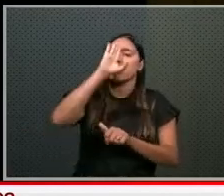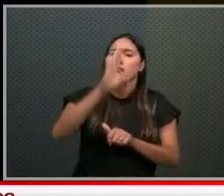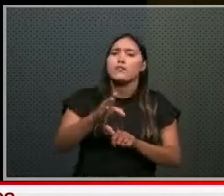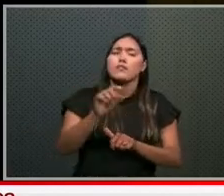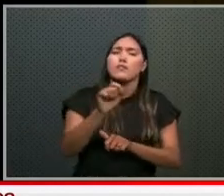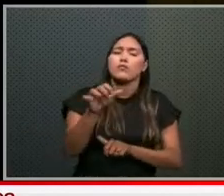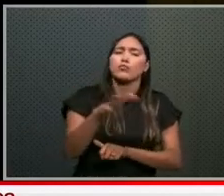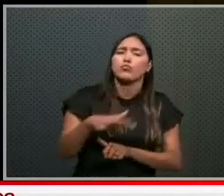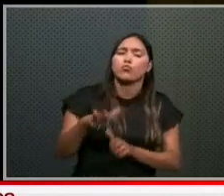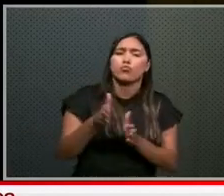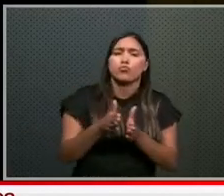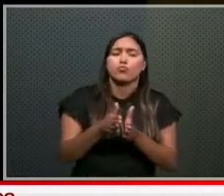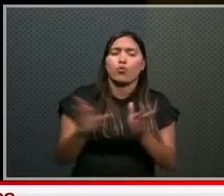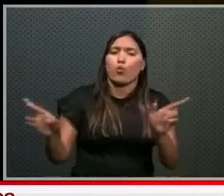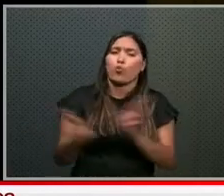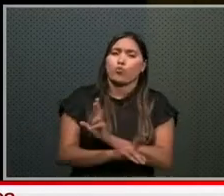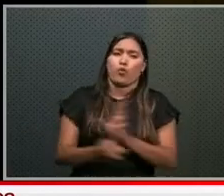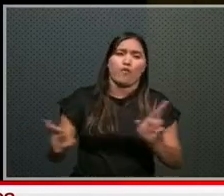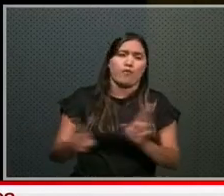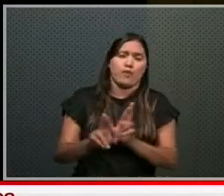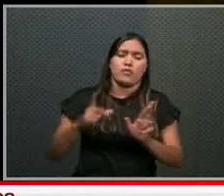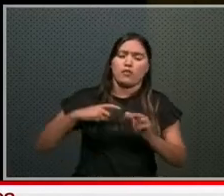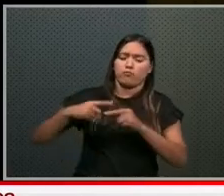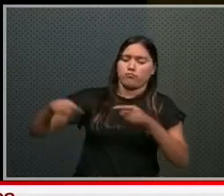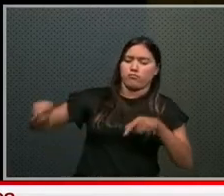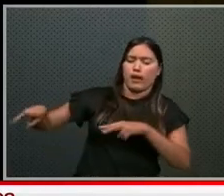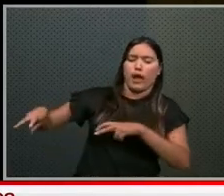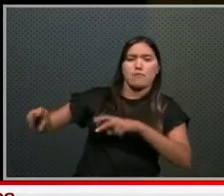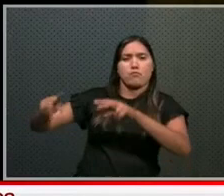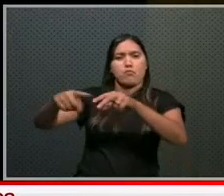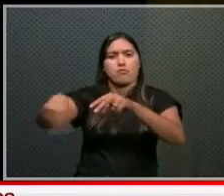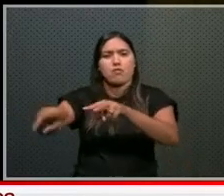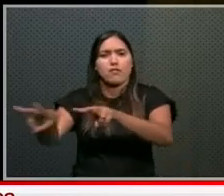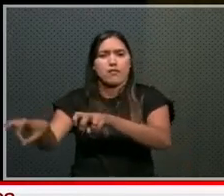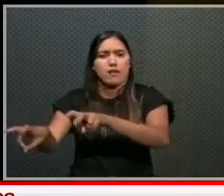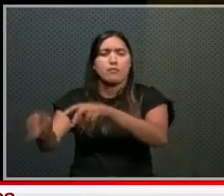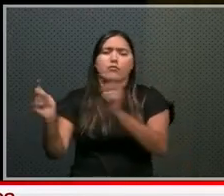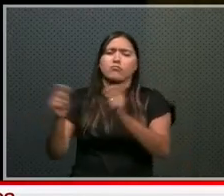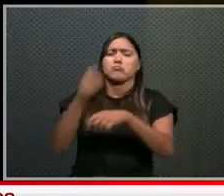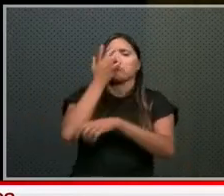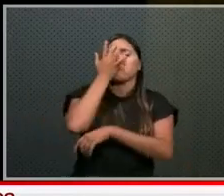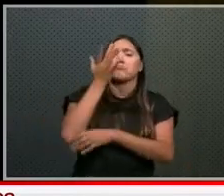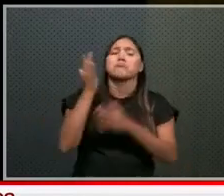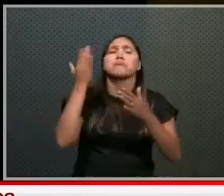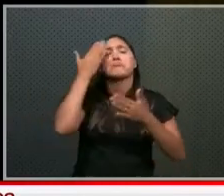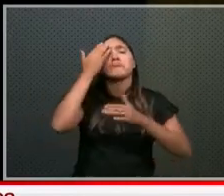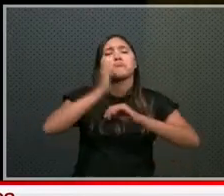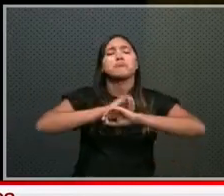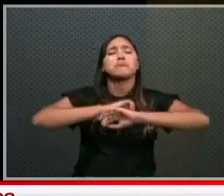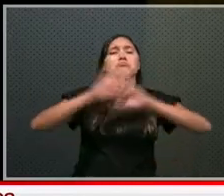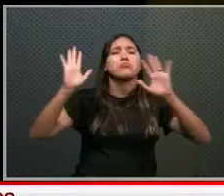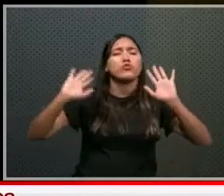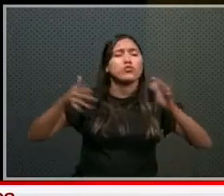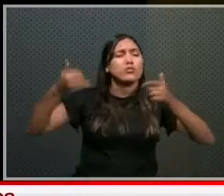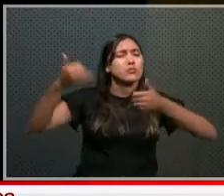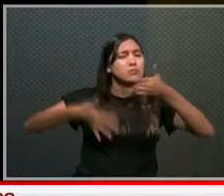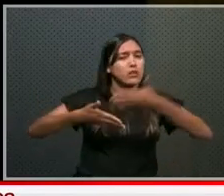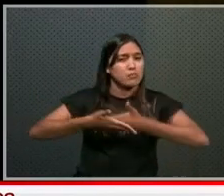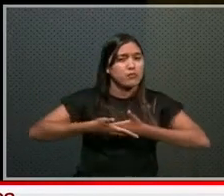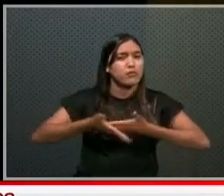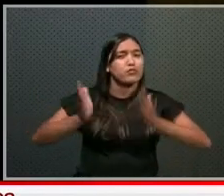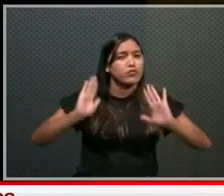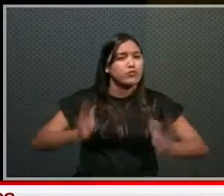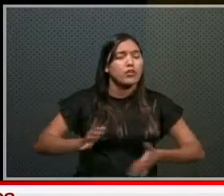nos grandes eixos rodoviários e isso muito fácil de compreender conforme a pouco já tinha falado